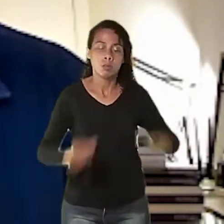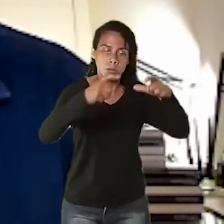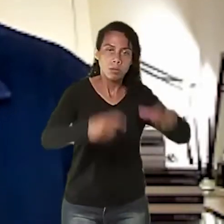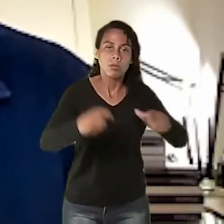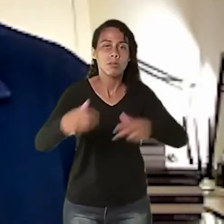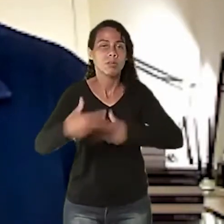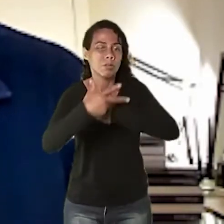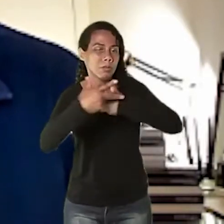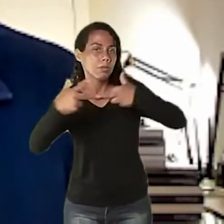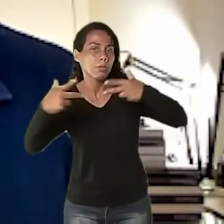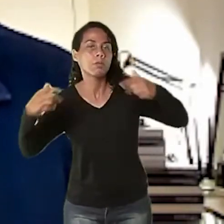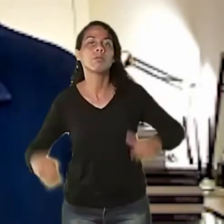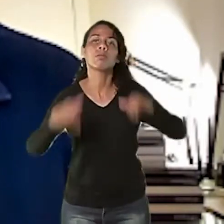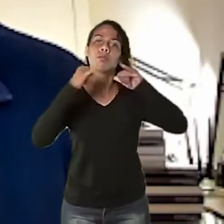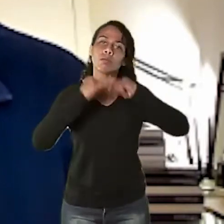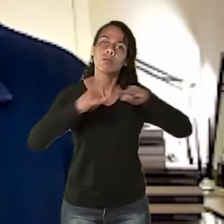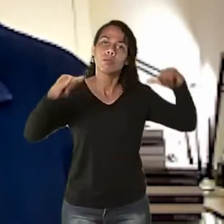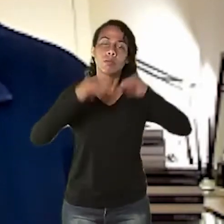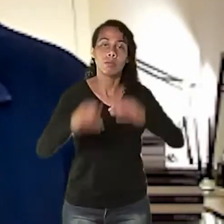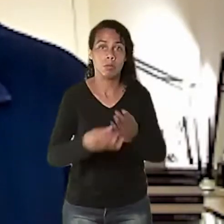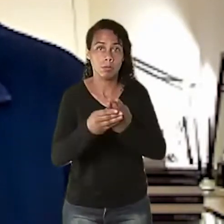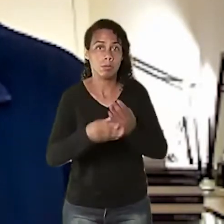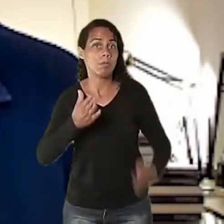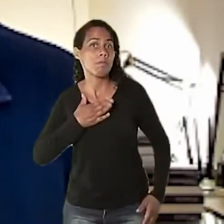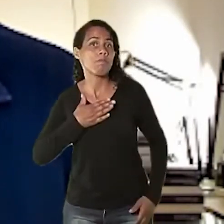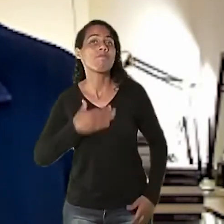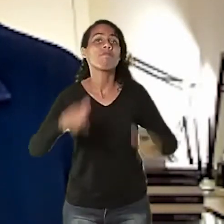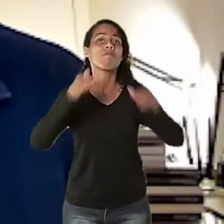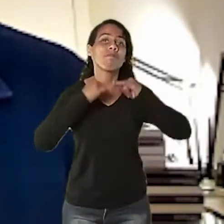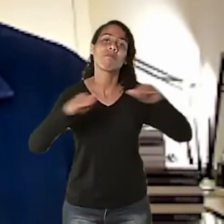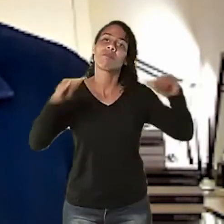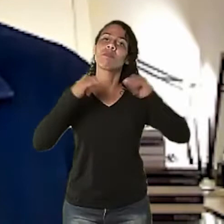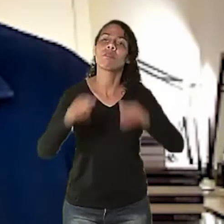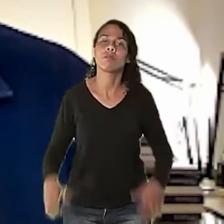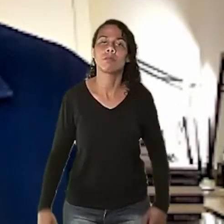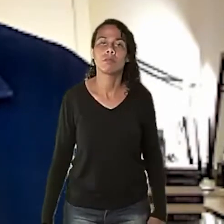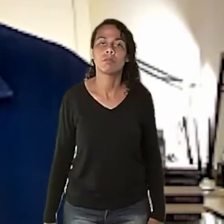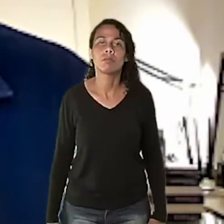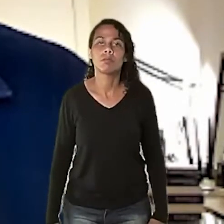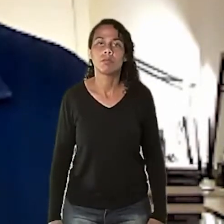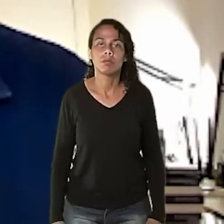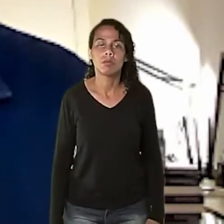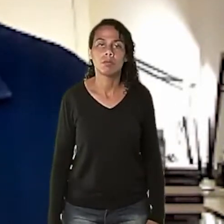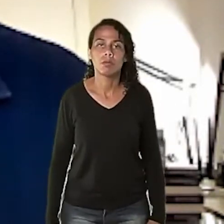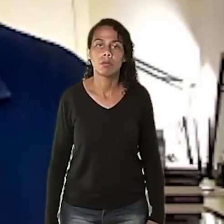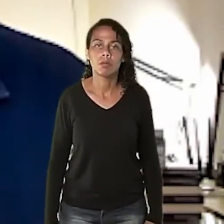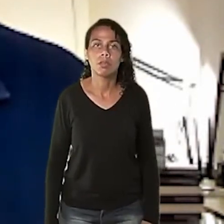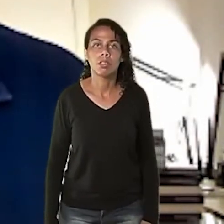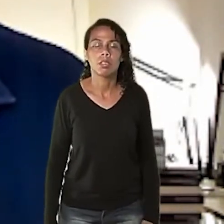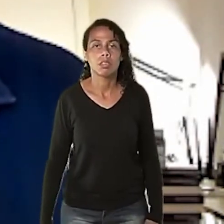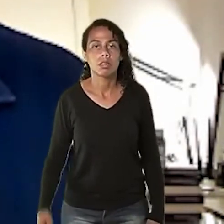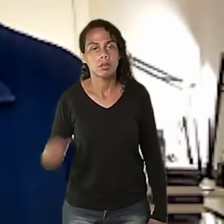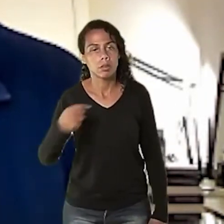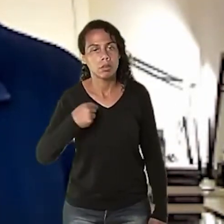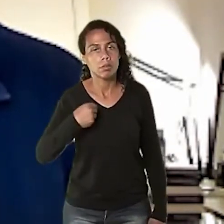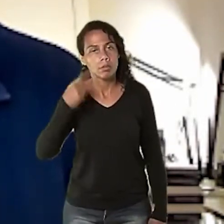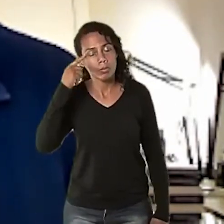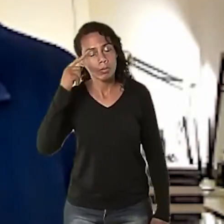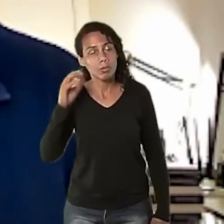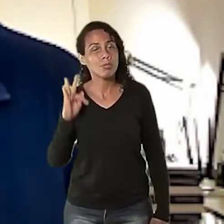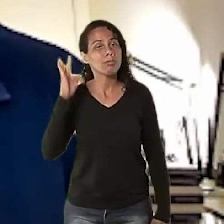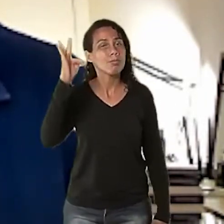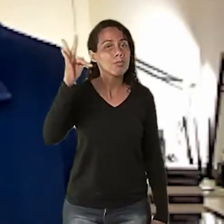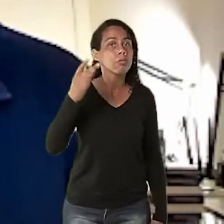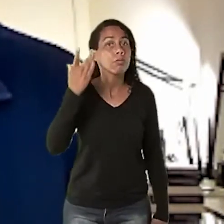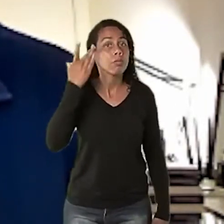se no Brasil que a gente está tendo hoje em dia, se nos próximos 15 anos eu vou viajar dessa maneira, ou um escritor que